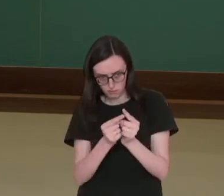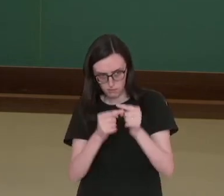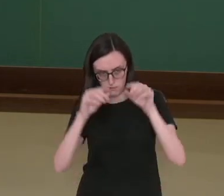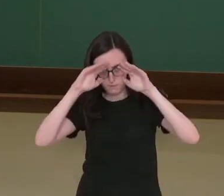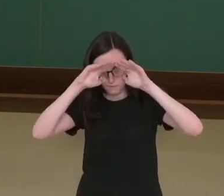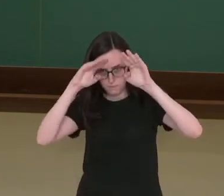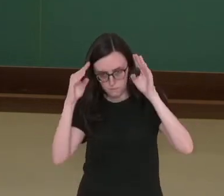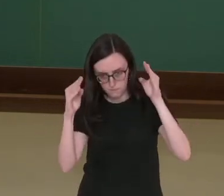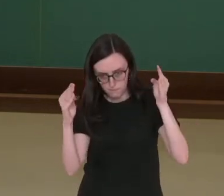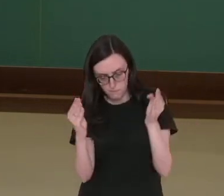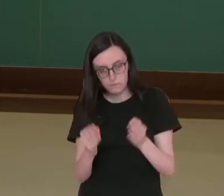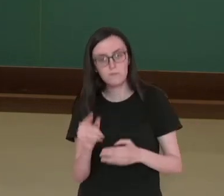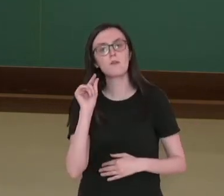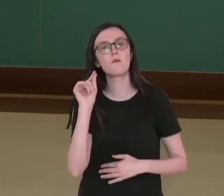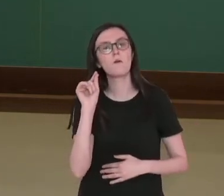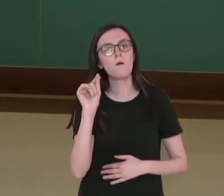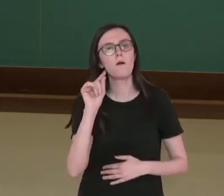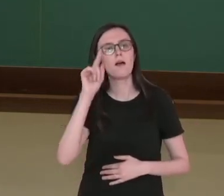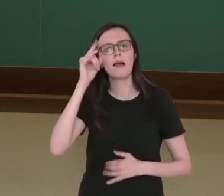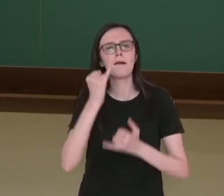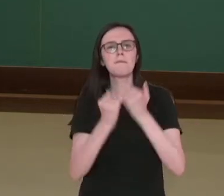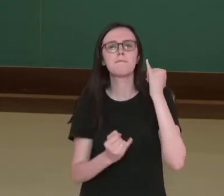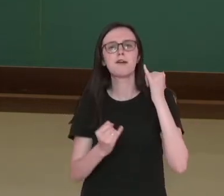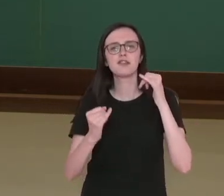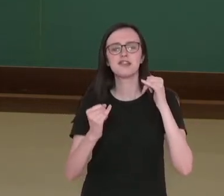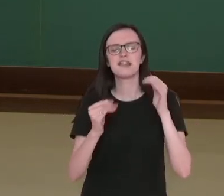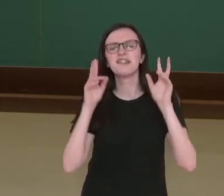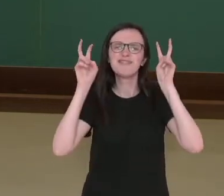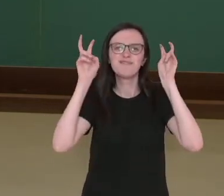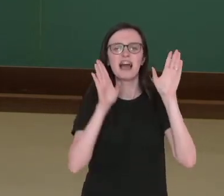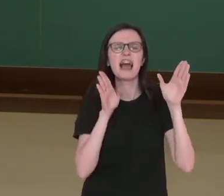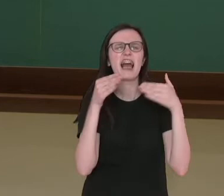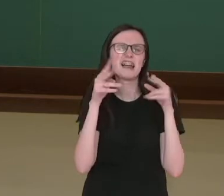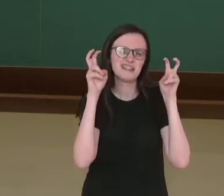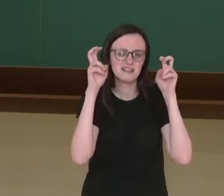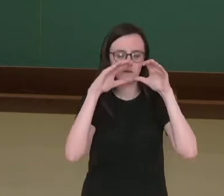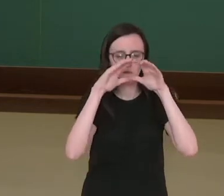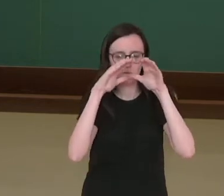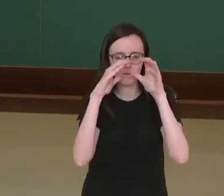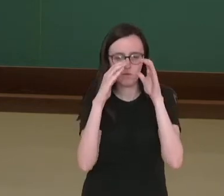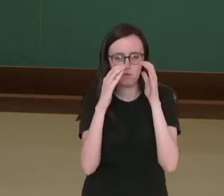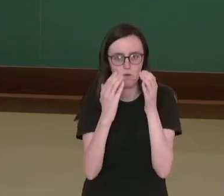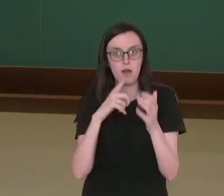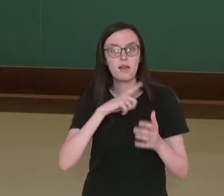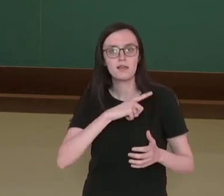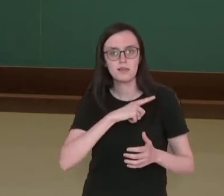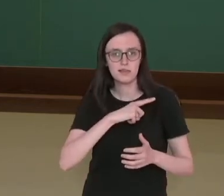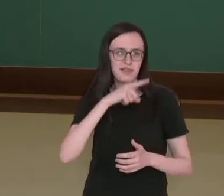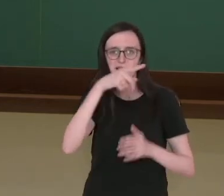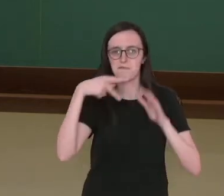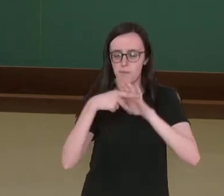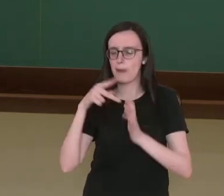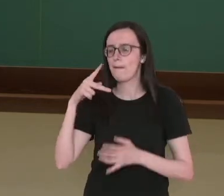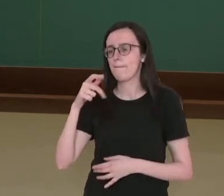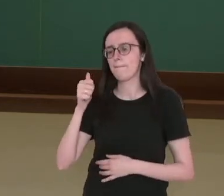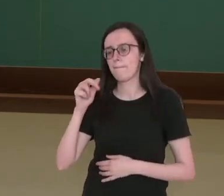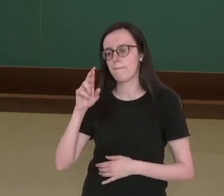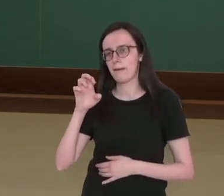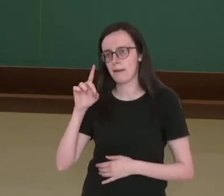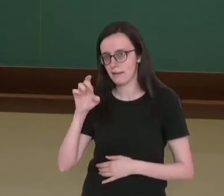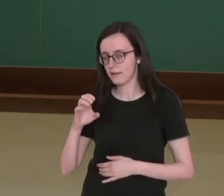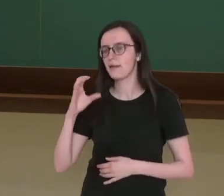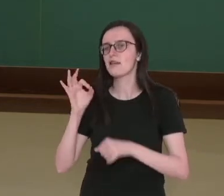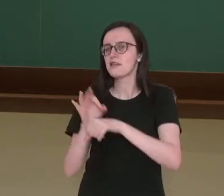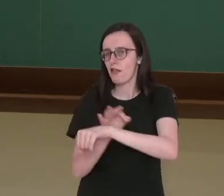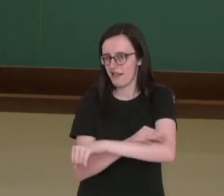volta da membrana plasmática, fazendo como se fosse uma caixinha ou uma capinha, ela tem essa parede celular, que vai proteger